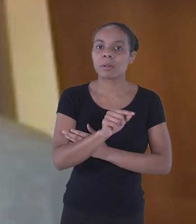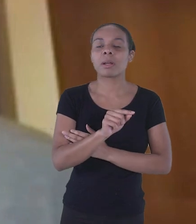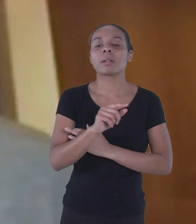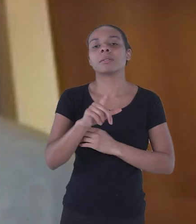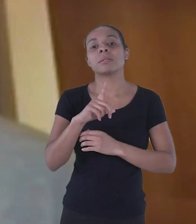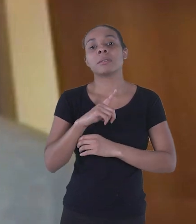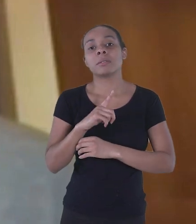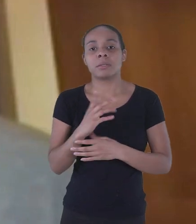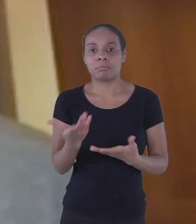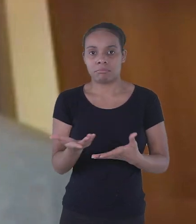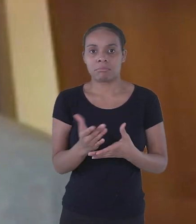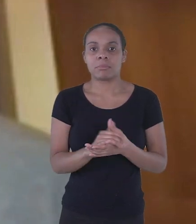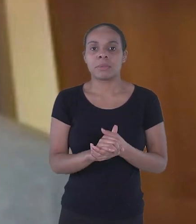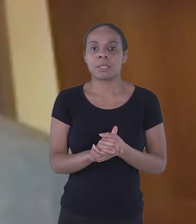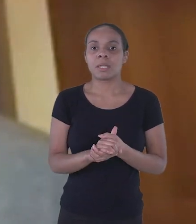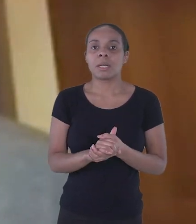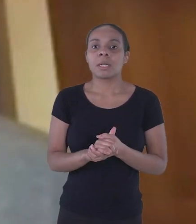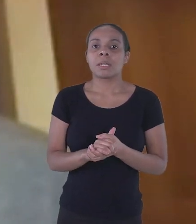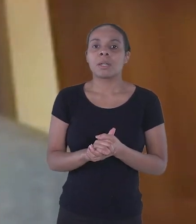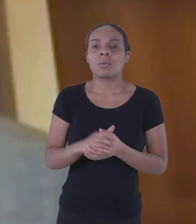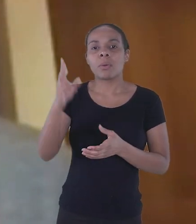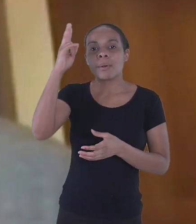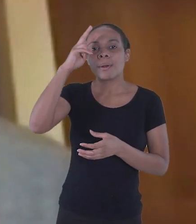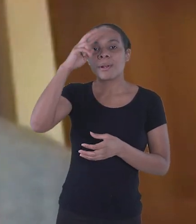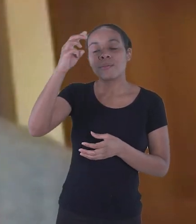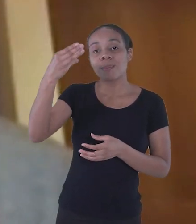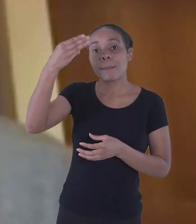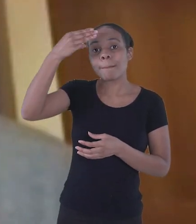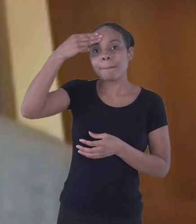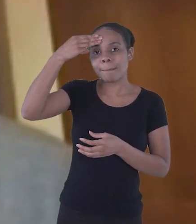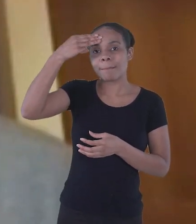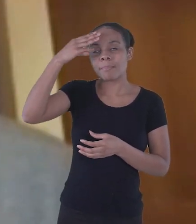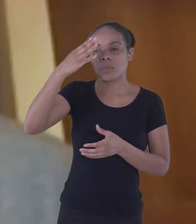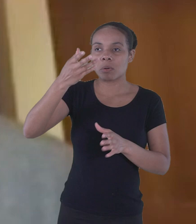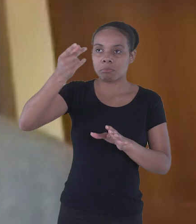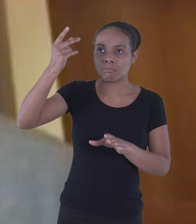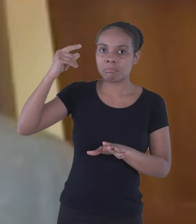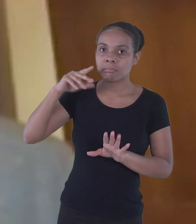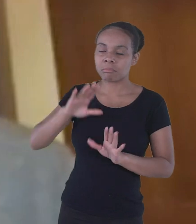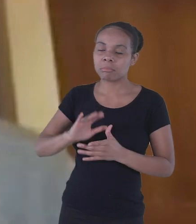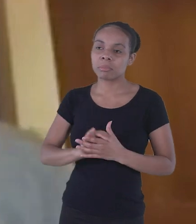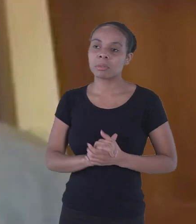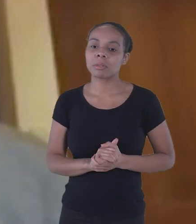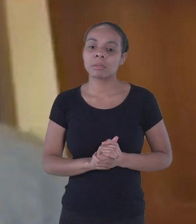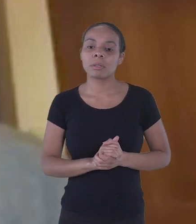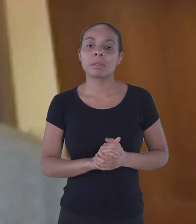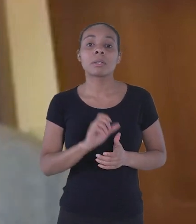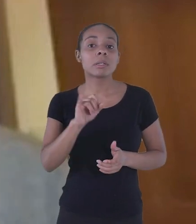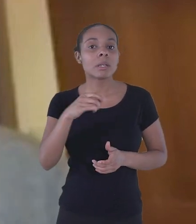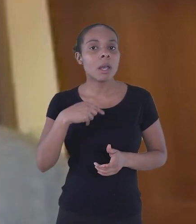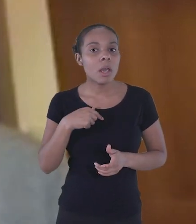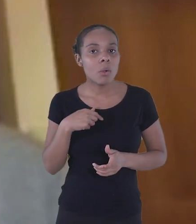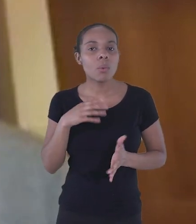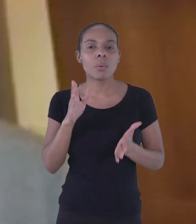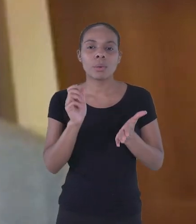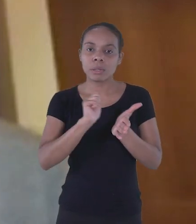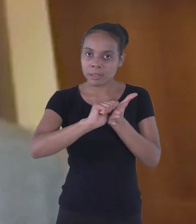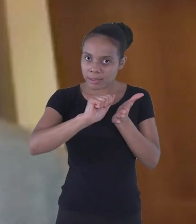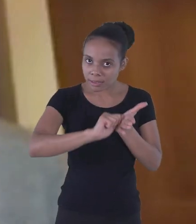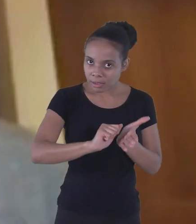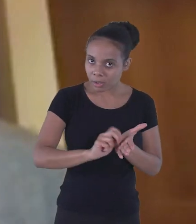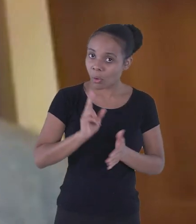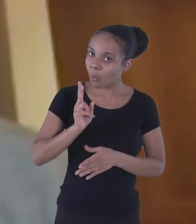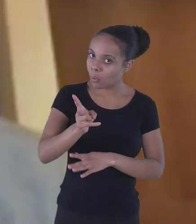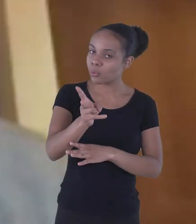sobre o Capim. Um conto chamado Livro de Memórias. Mas se eu for continuar a escrever, e